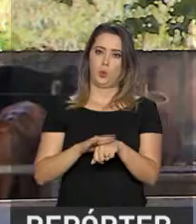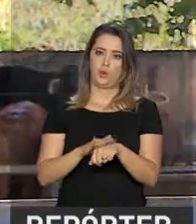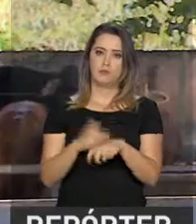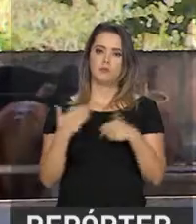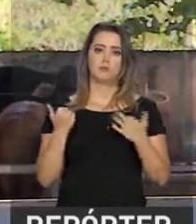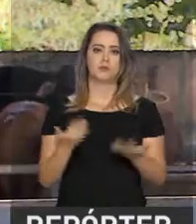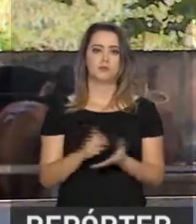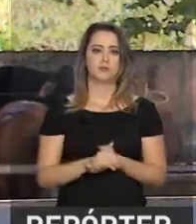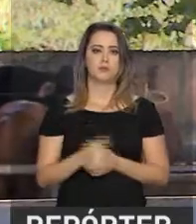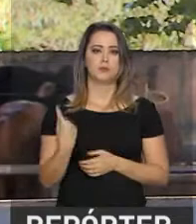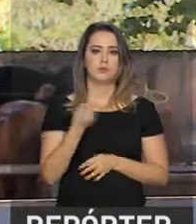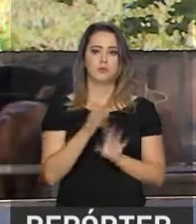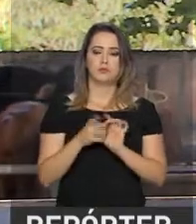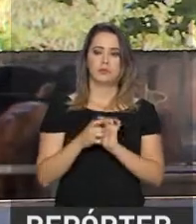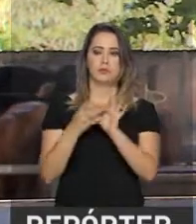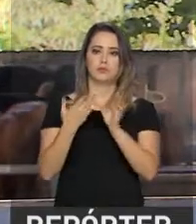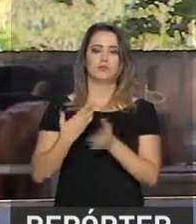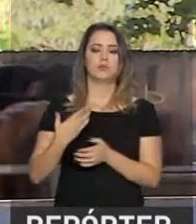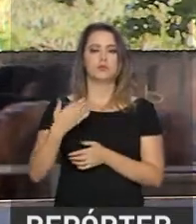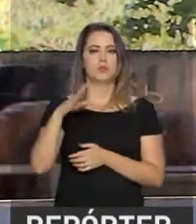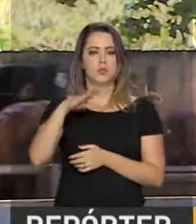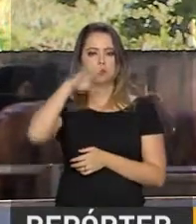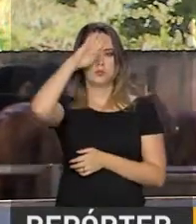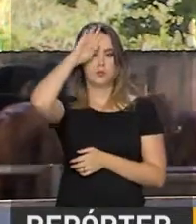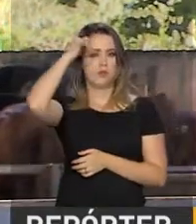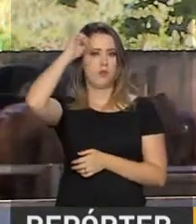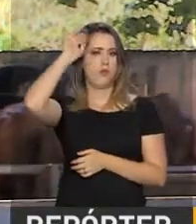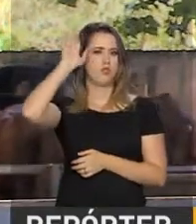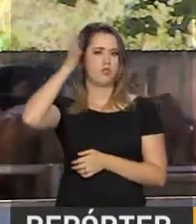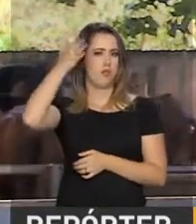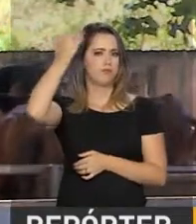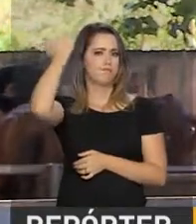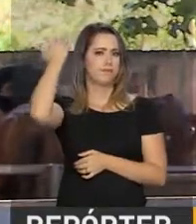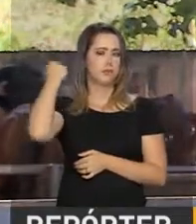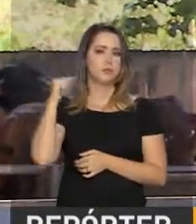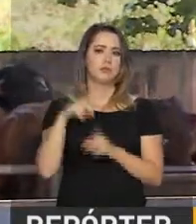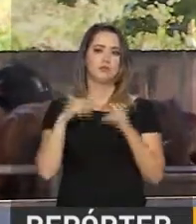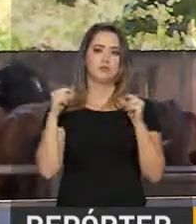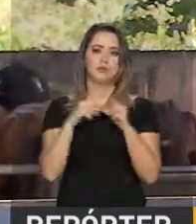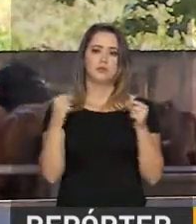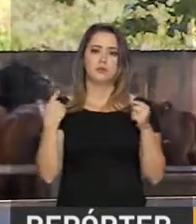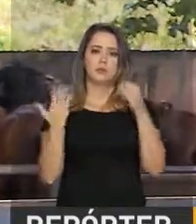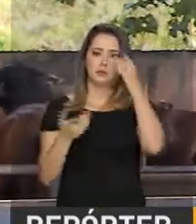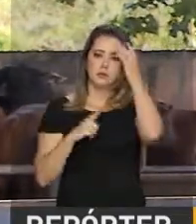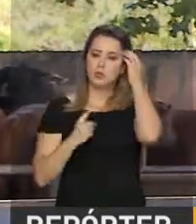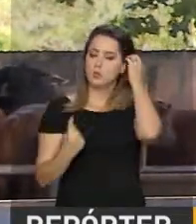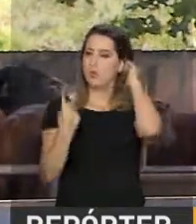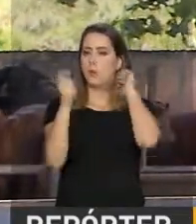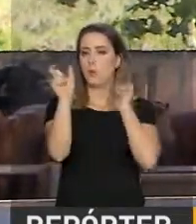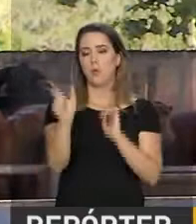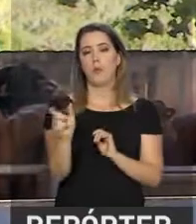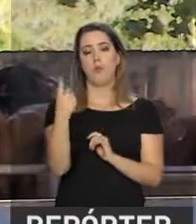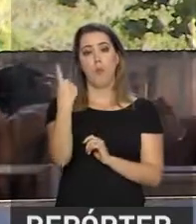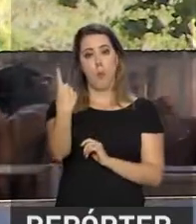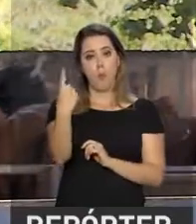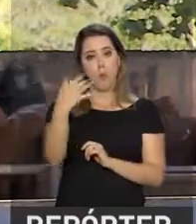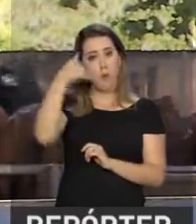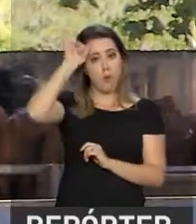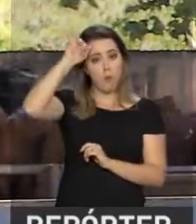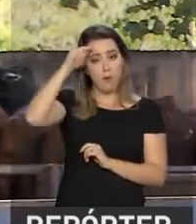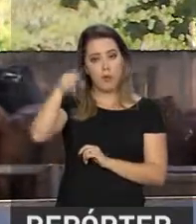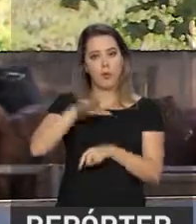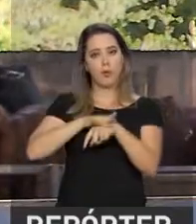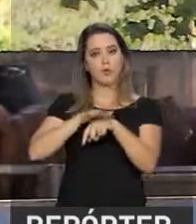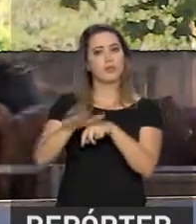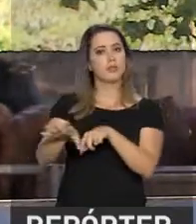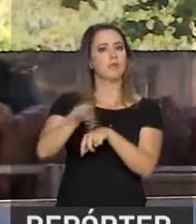trazer. Nós somos livres dessa doença, da febre aftosa, já há alguns anos em Brasília, mas se tiver um caso, já tem